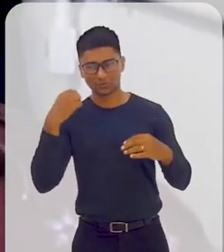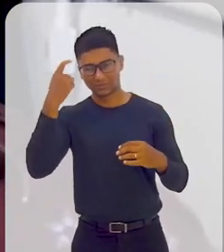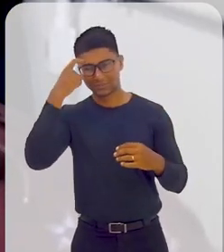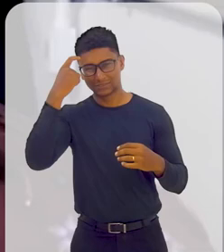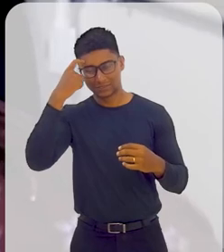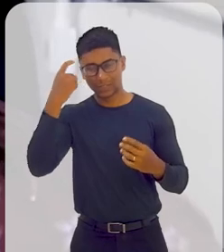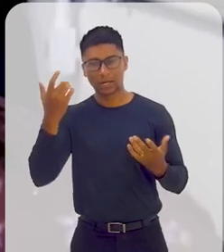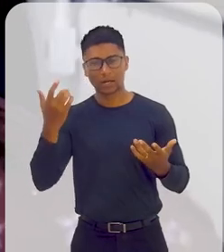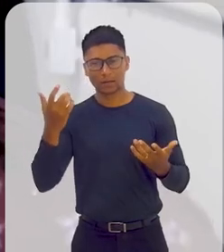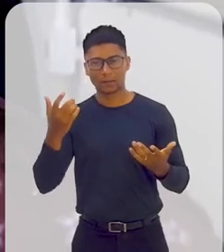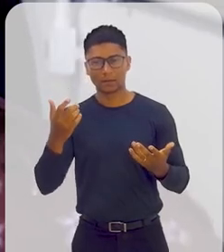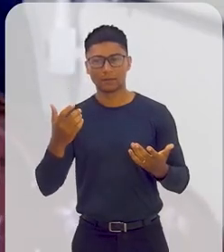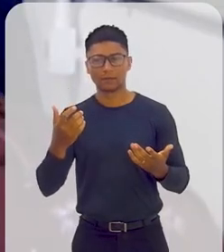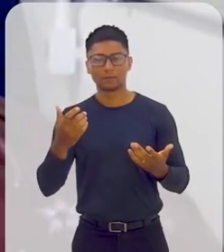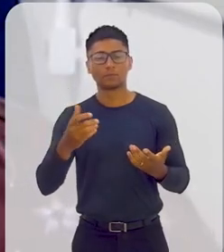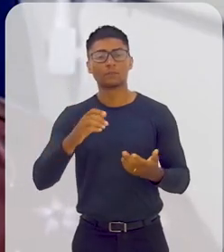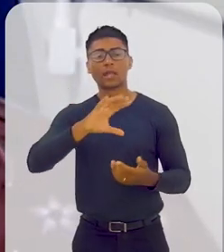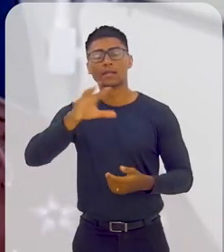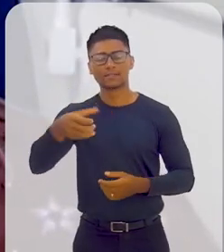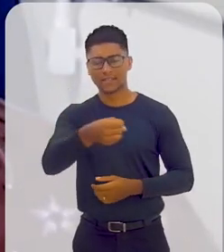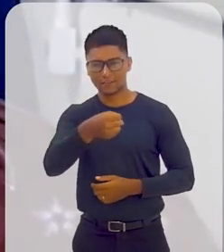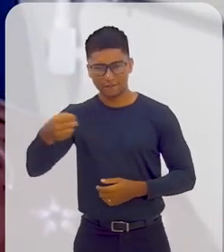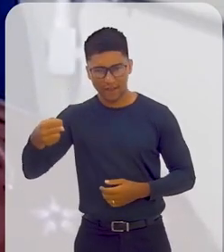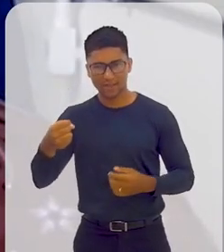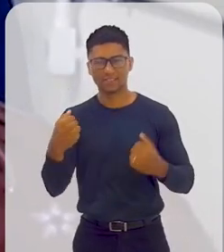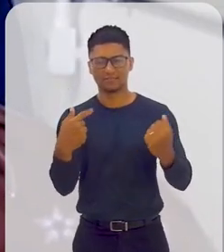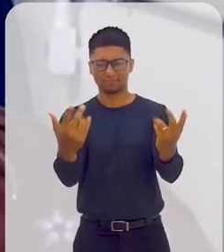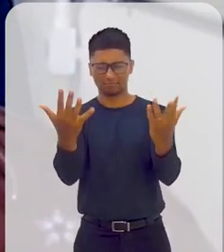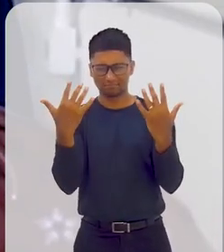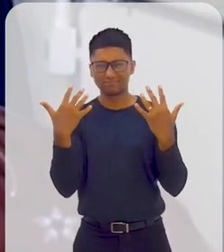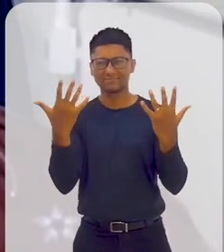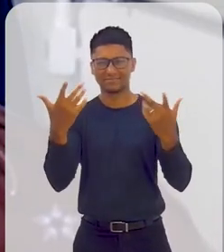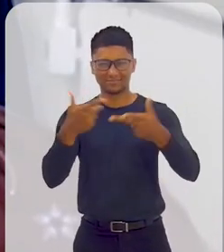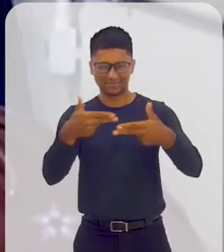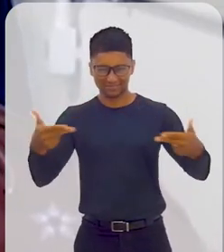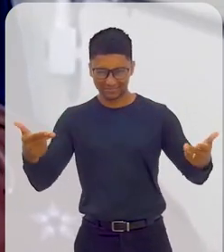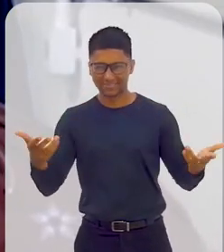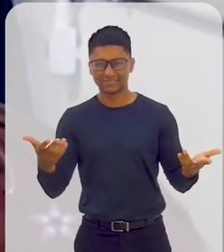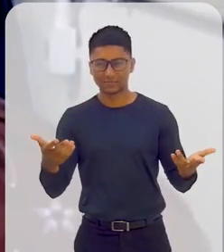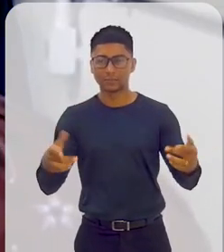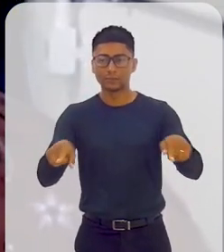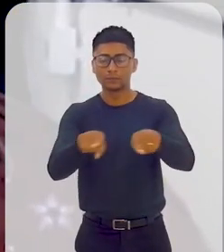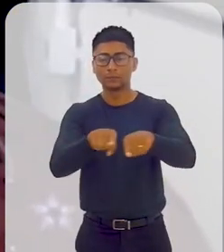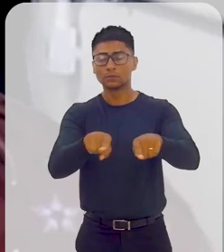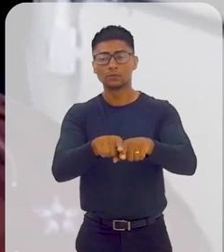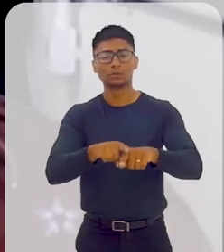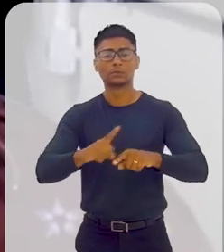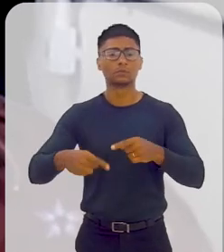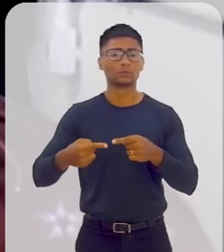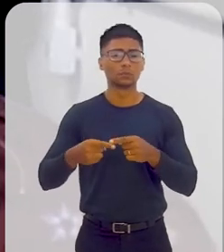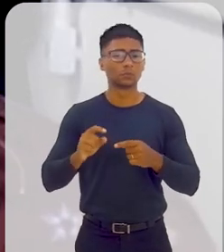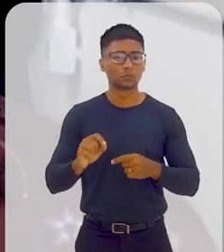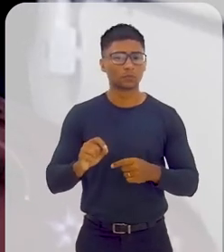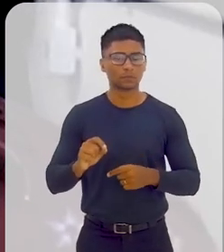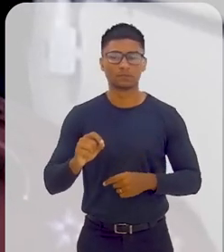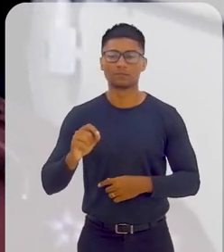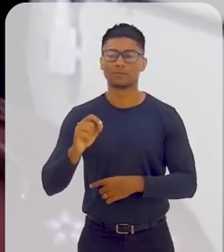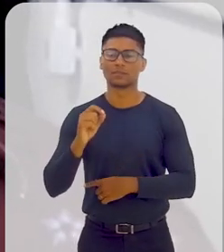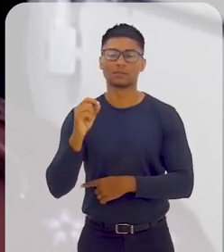e bebidas, das cervejas, e agora mais recentemente, então procurar agregar